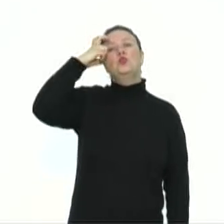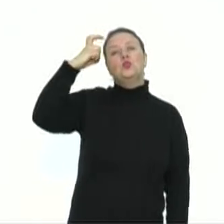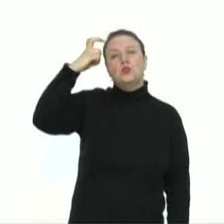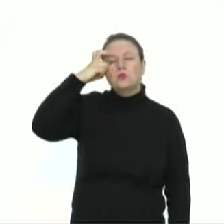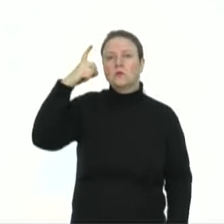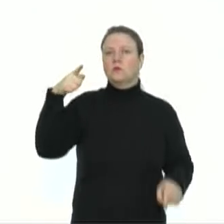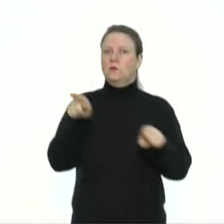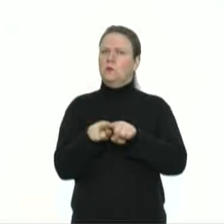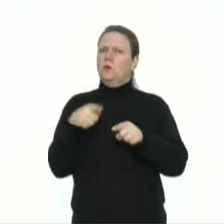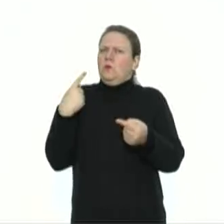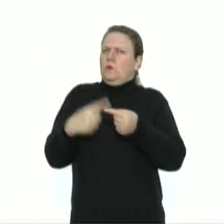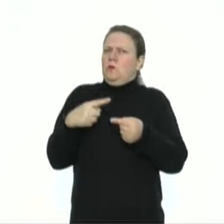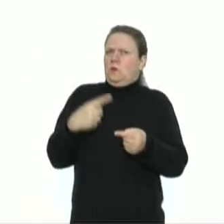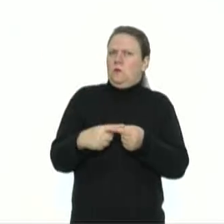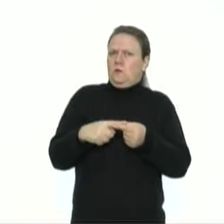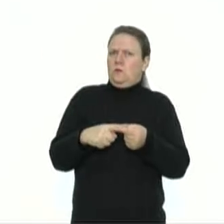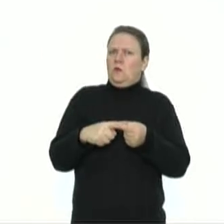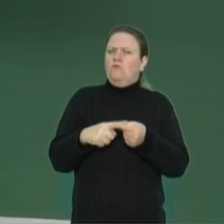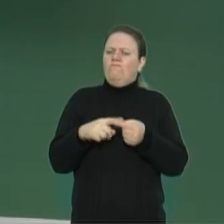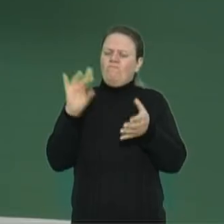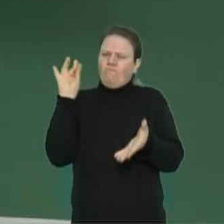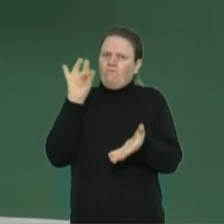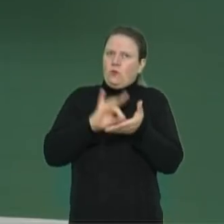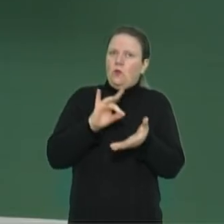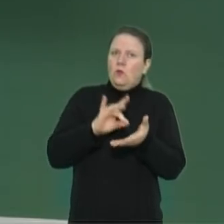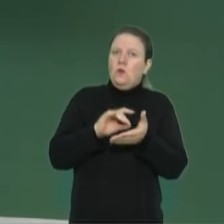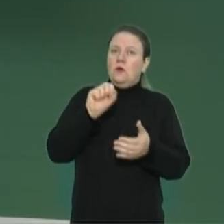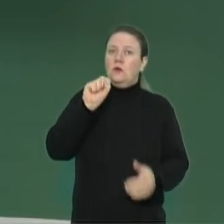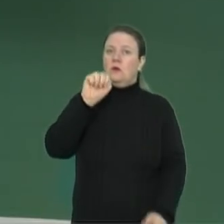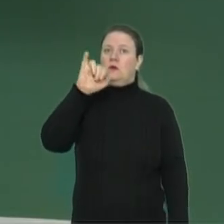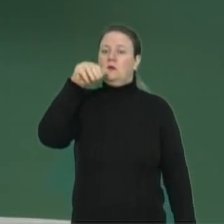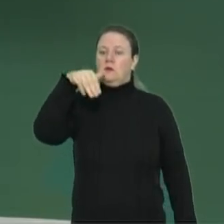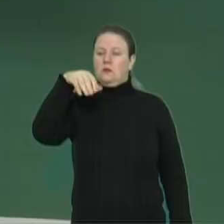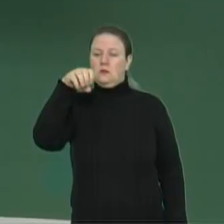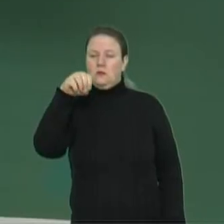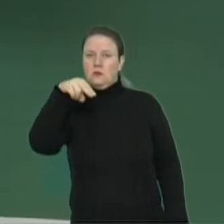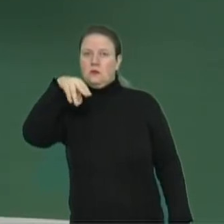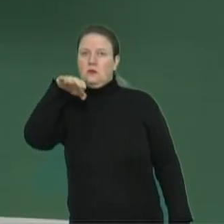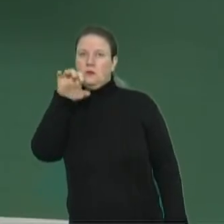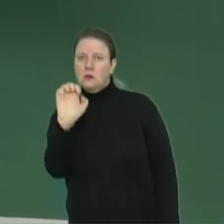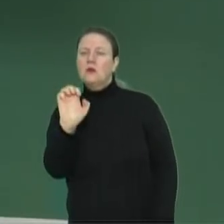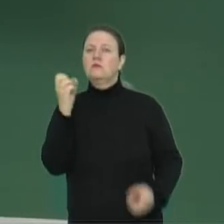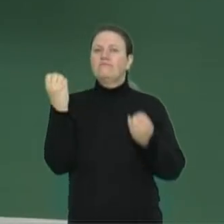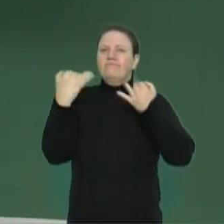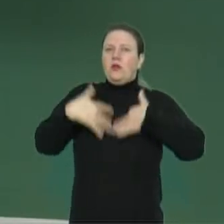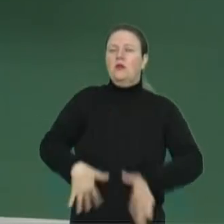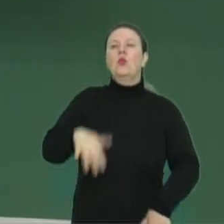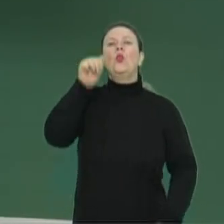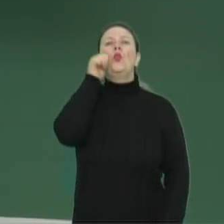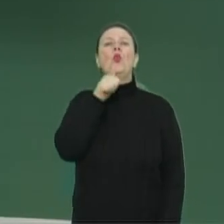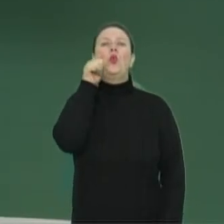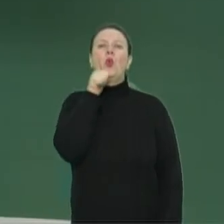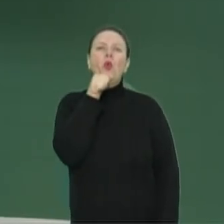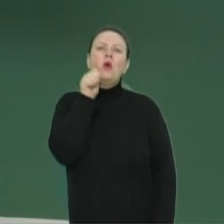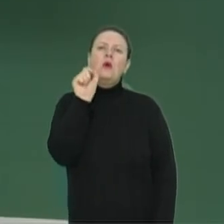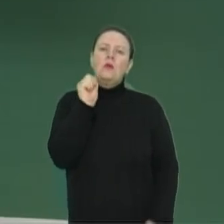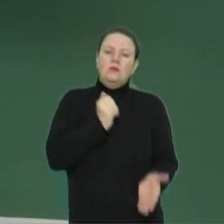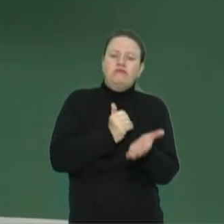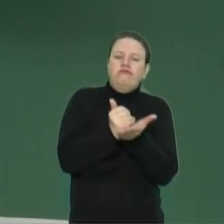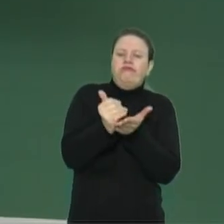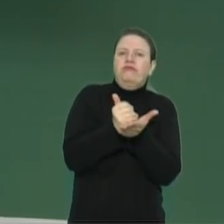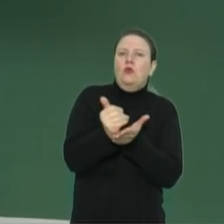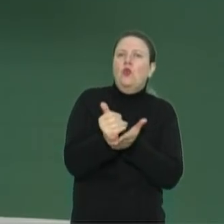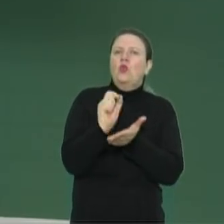histórico-culturais, tá? Por quê? Porque justamente a Simone de Beauvoir vai definir a mulher, explicar a mulher, não a partir de uma essência